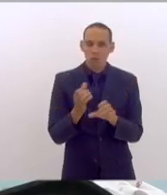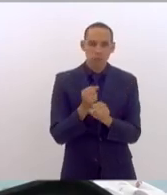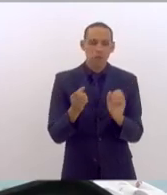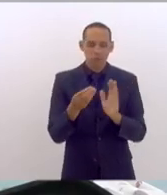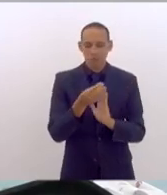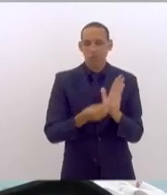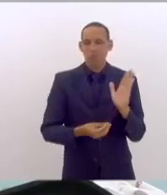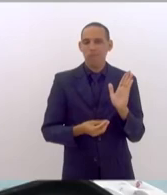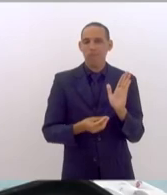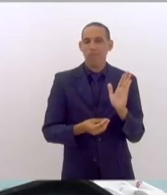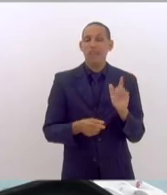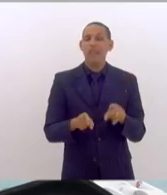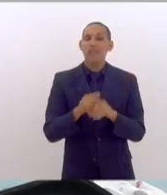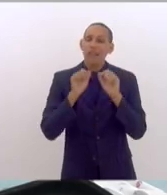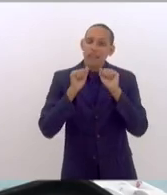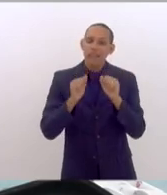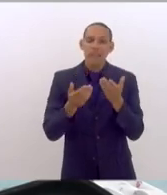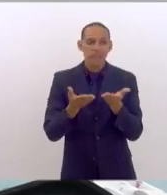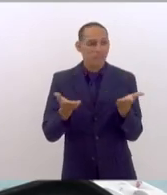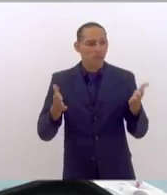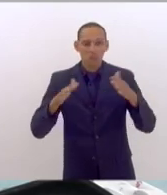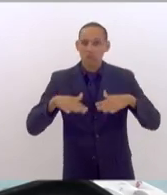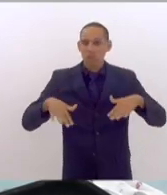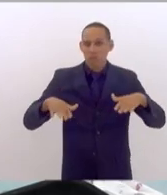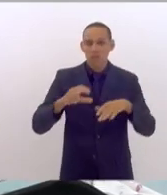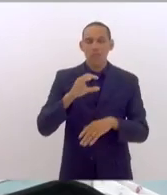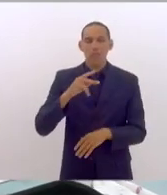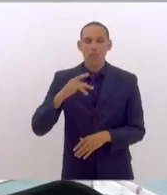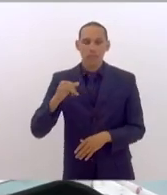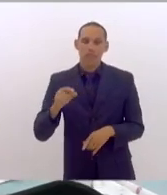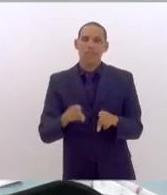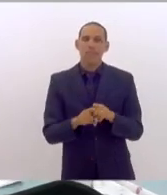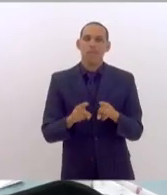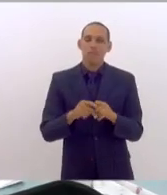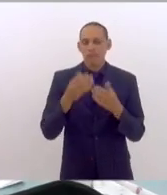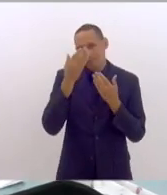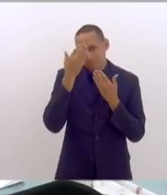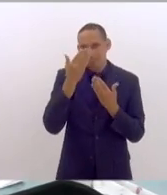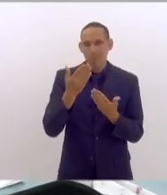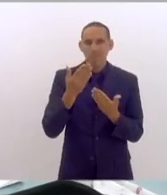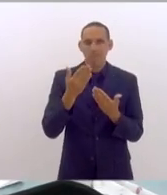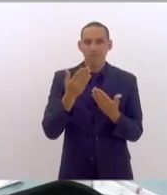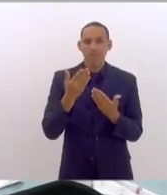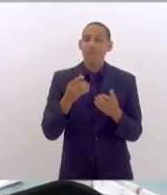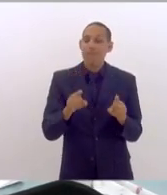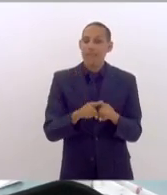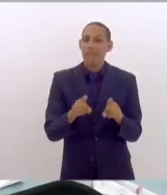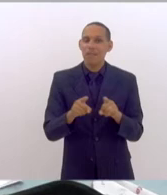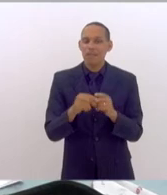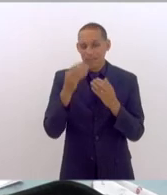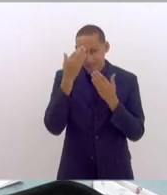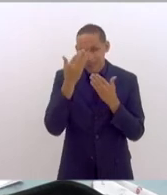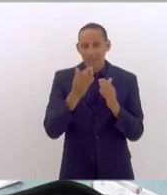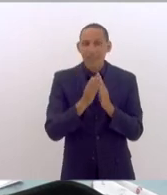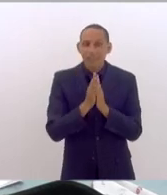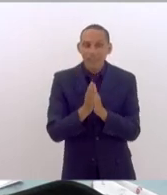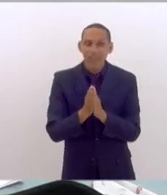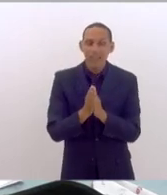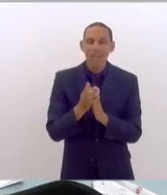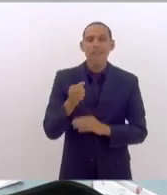agradecimentos pessoais assessoria de mandatos todos mandados a própria CPI e quero poder de justiça aqui gratidão